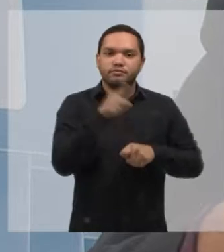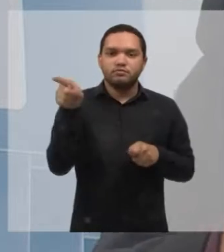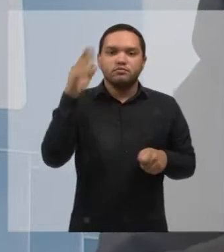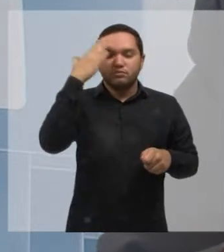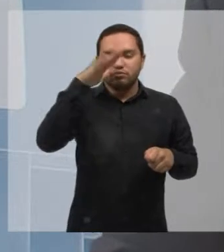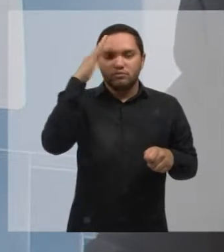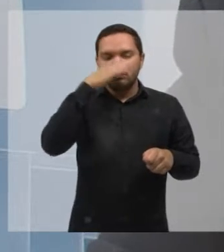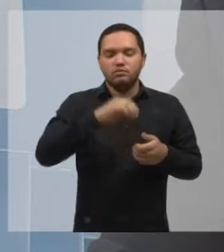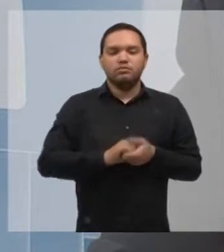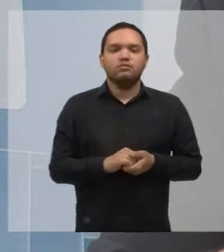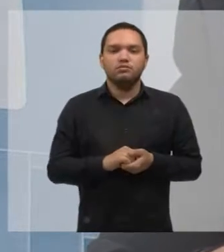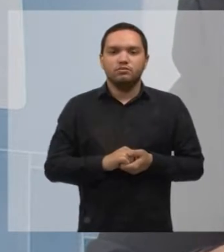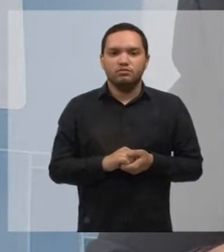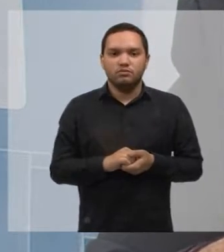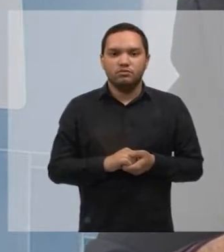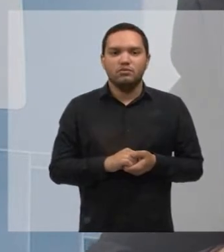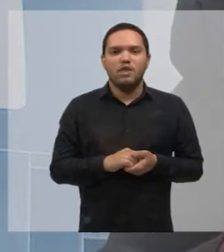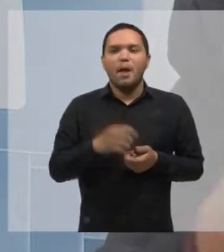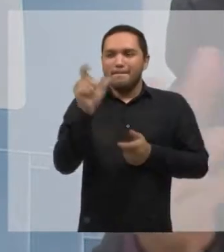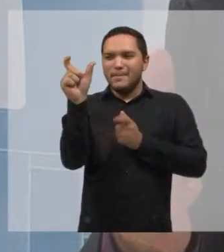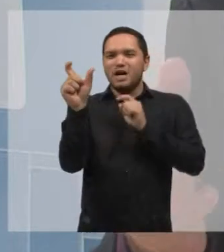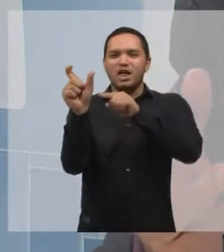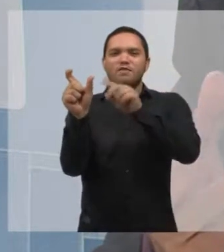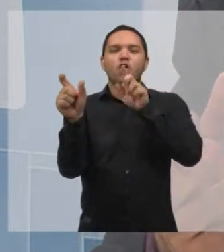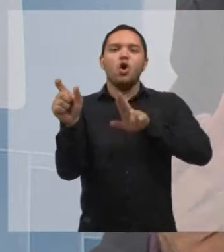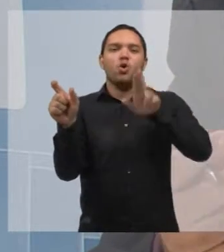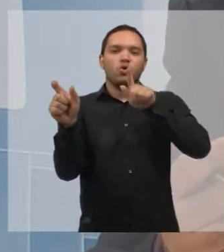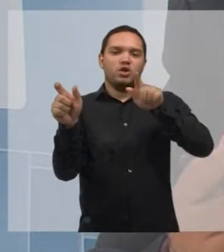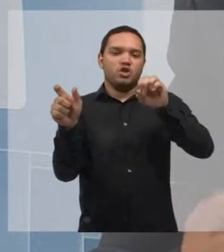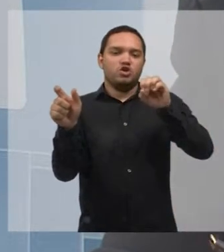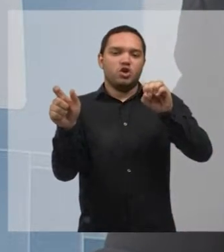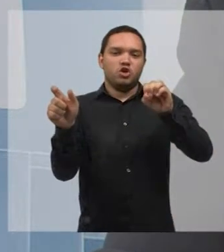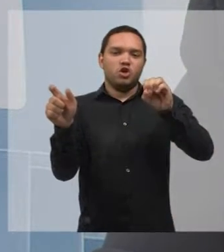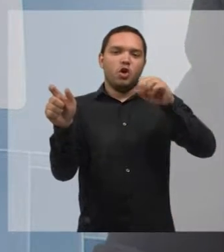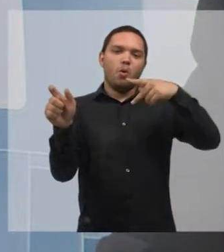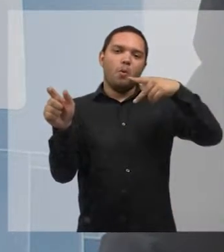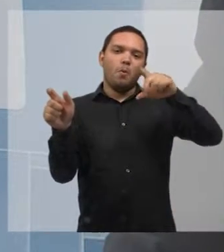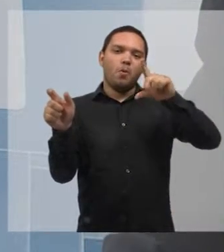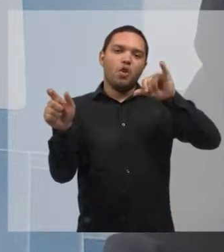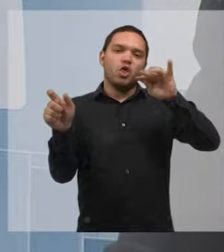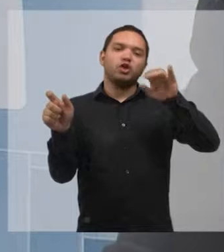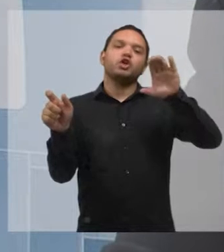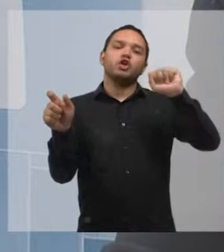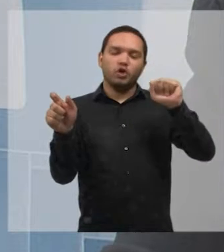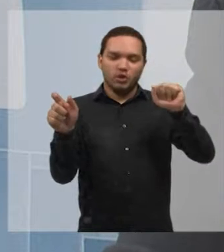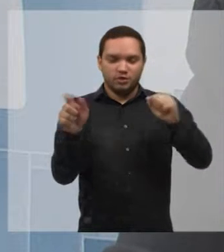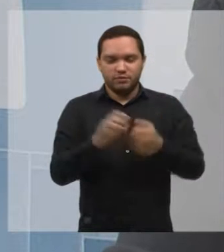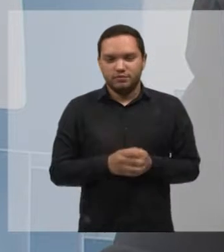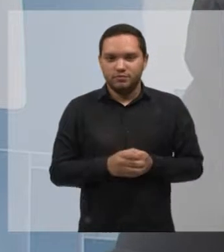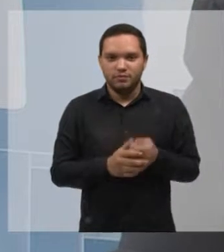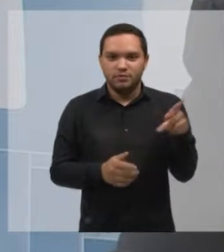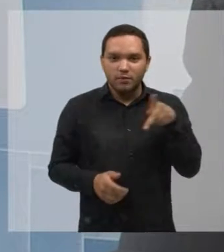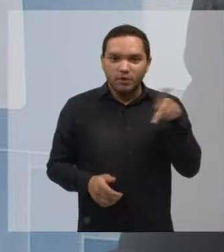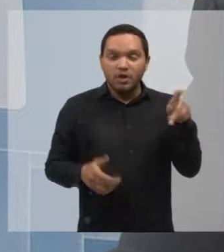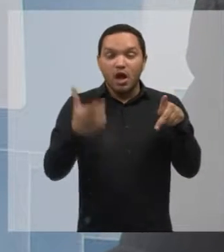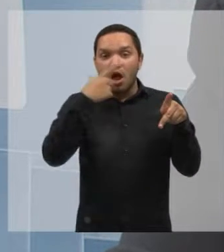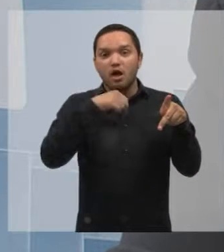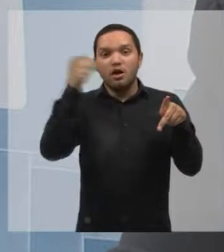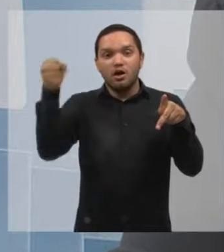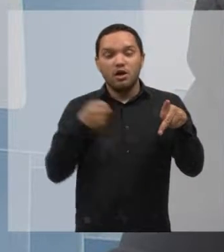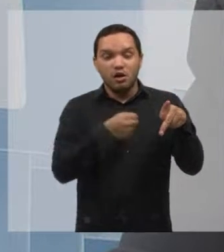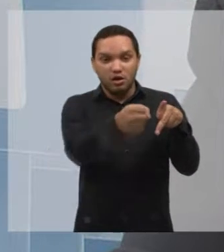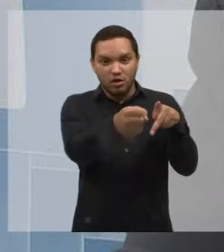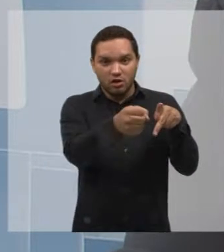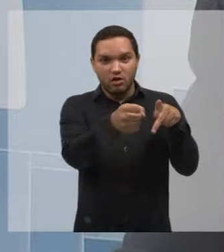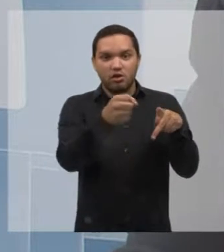divisão, uma palavra que ele gosta de usar muito, geopolítica do Estado do Ceará. Então, o presidente é a indicação